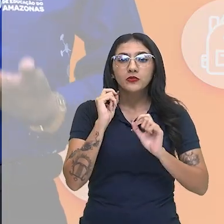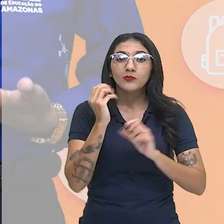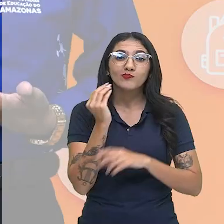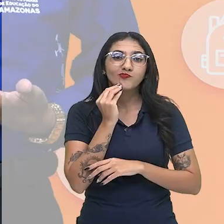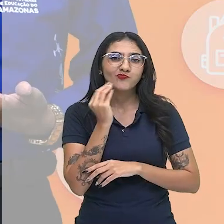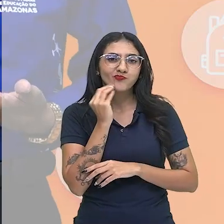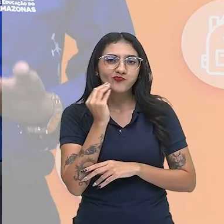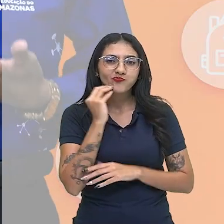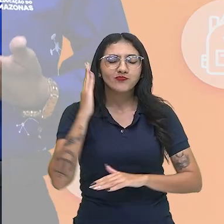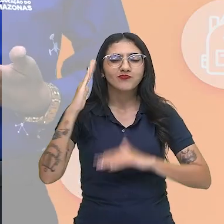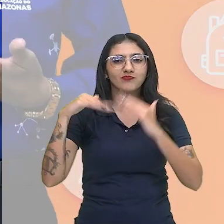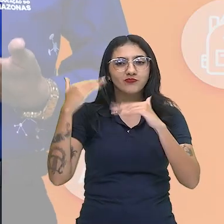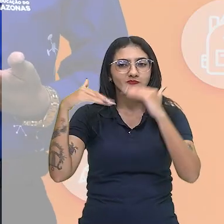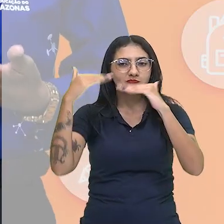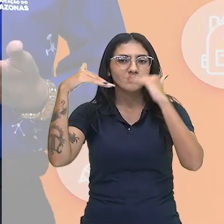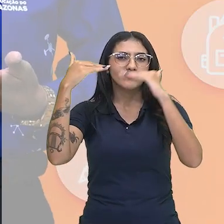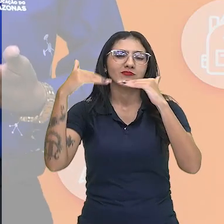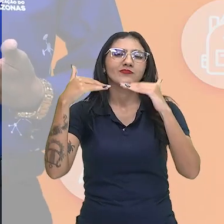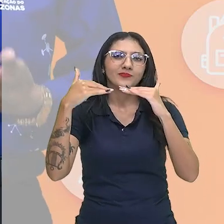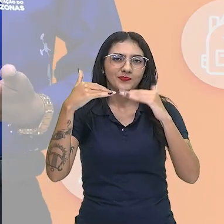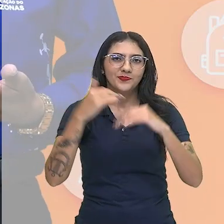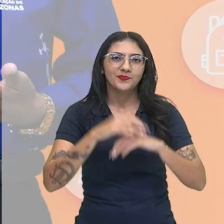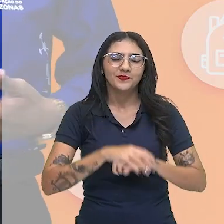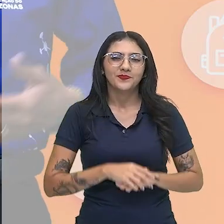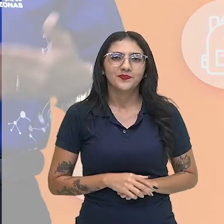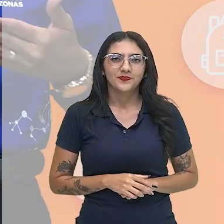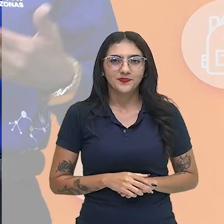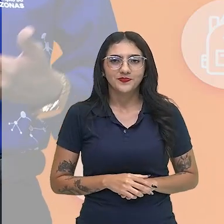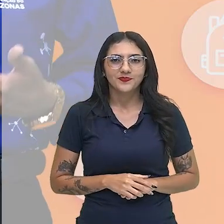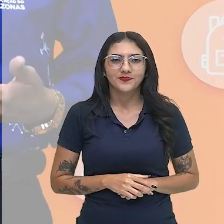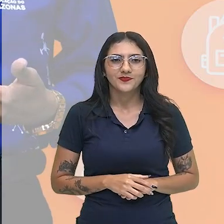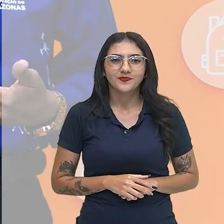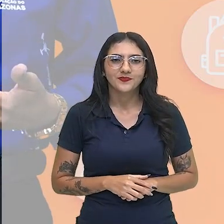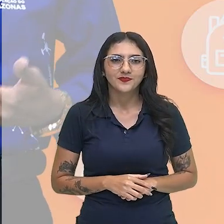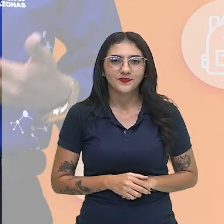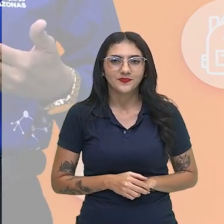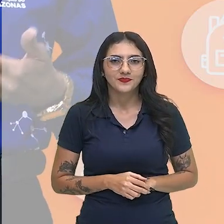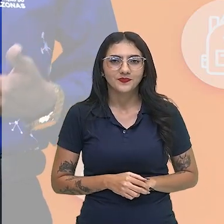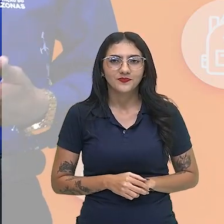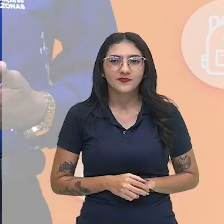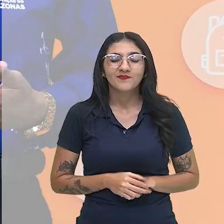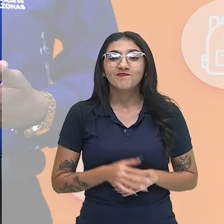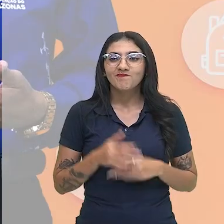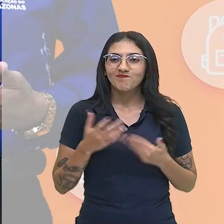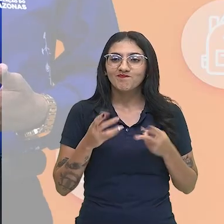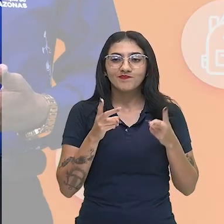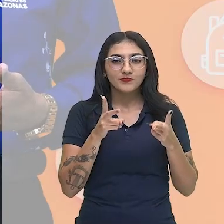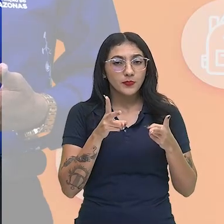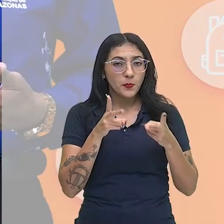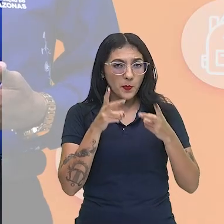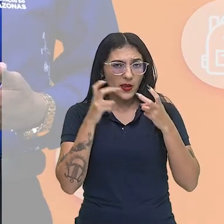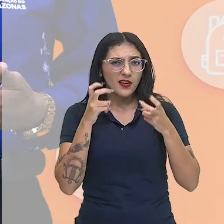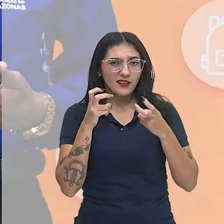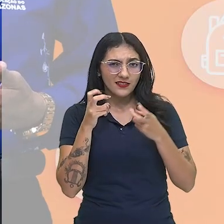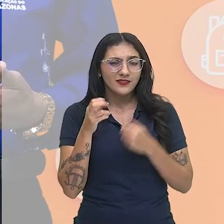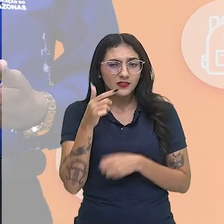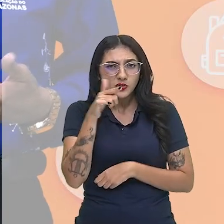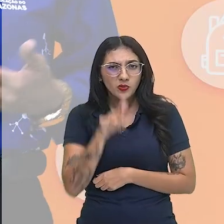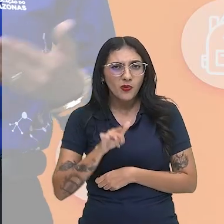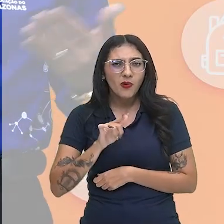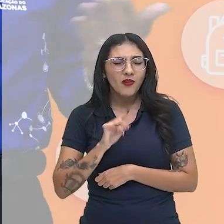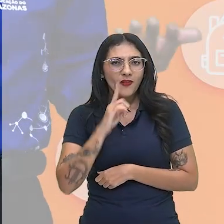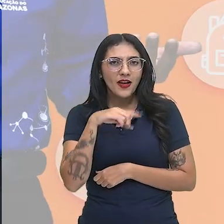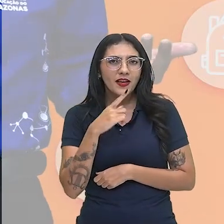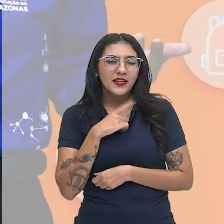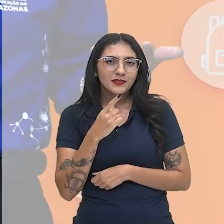de crescimento e inovação. Percebam, mais uma vez, a importância de